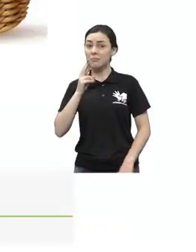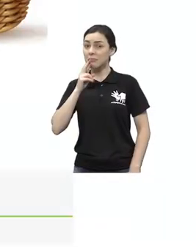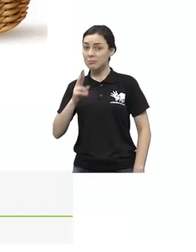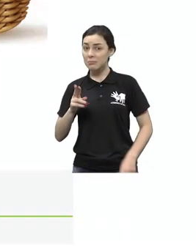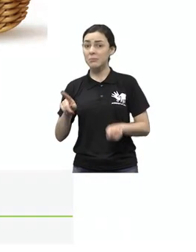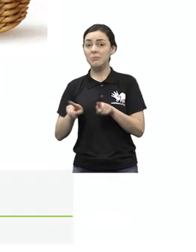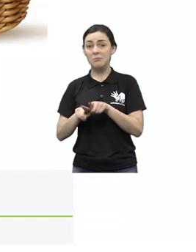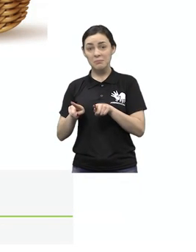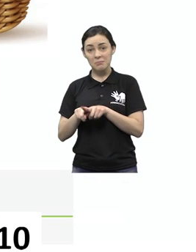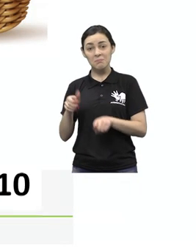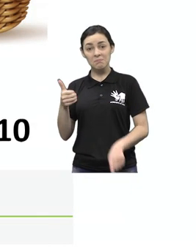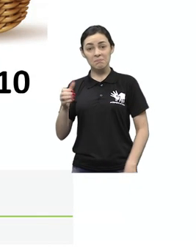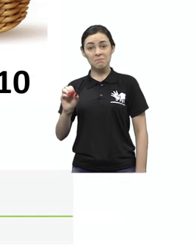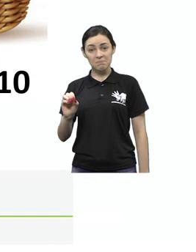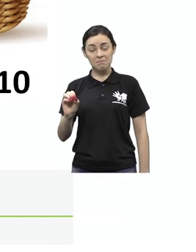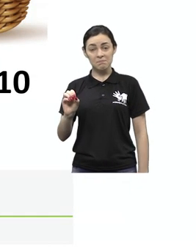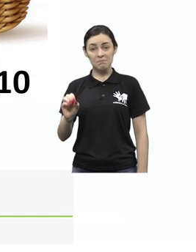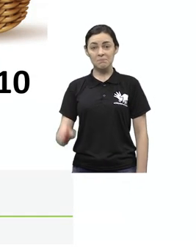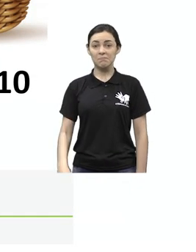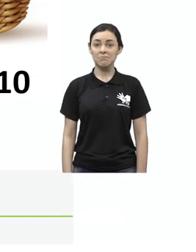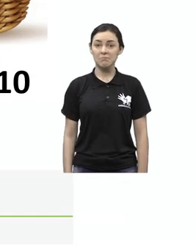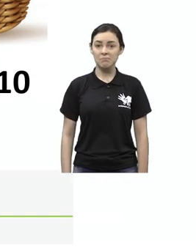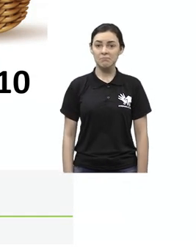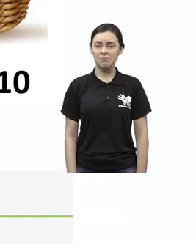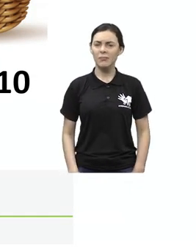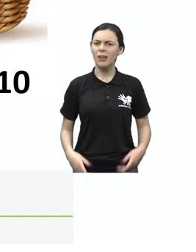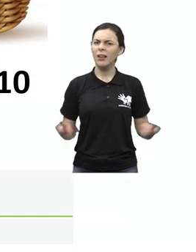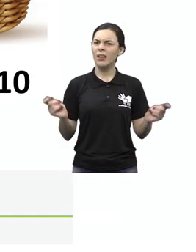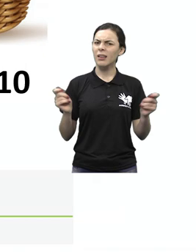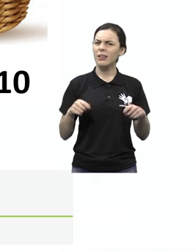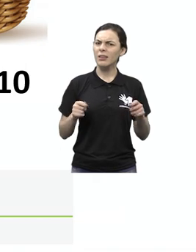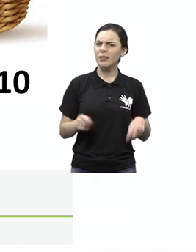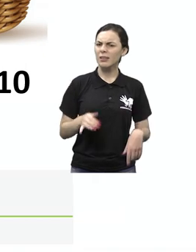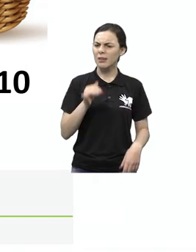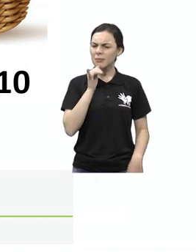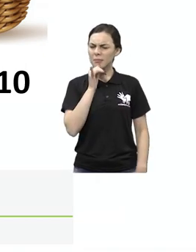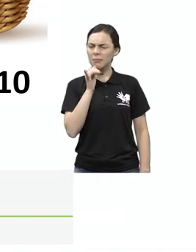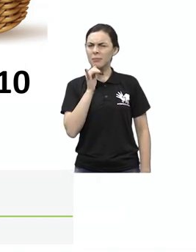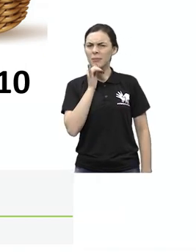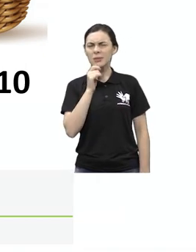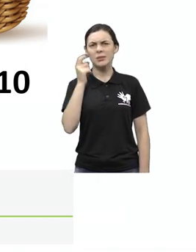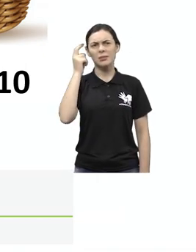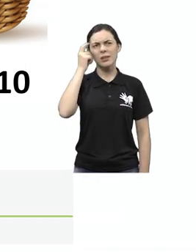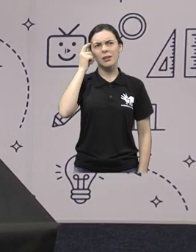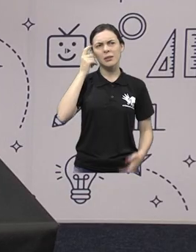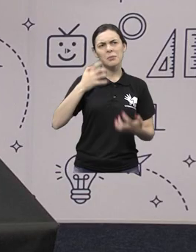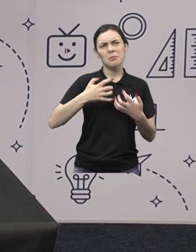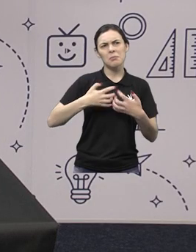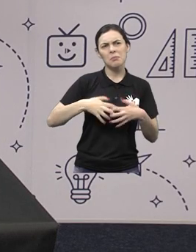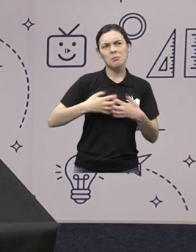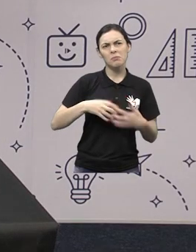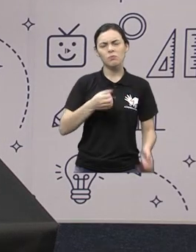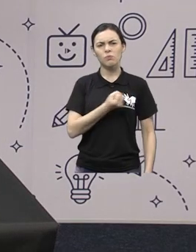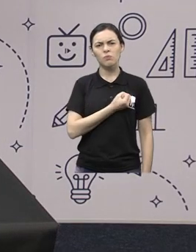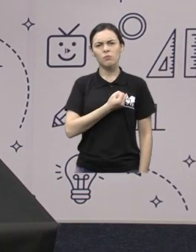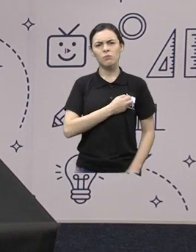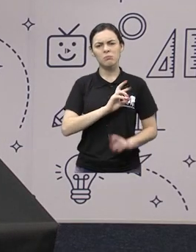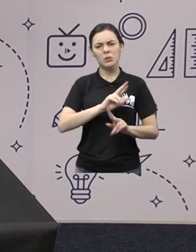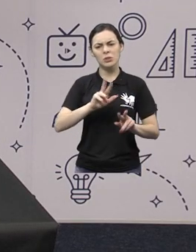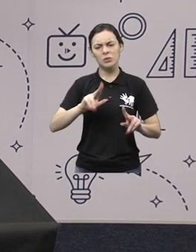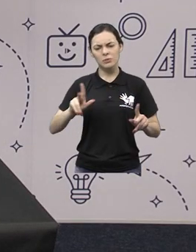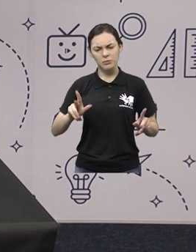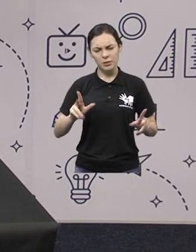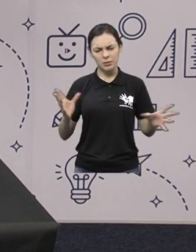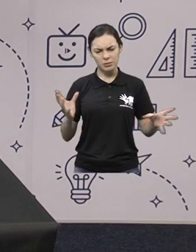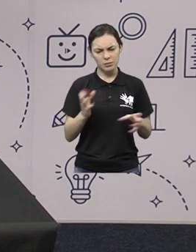4 mais 6, eu tenho o total 10. Será que eu consigo agora pensar em